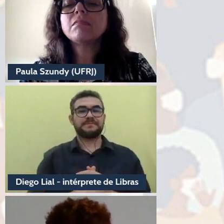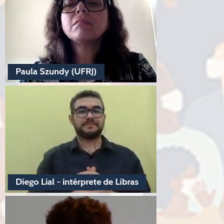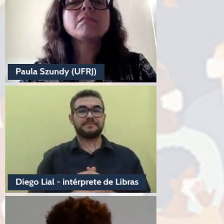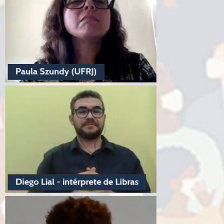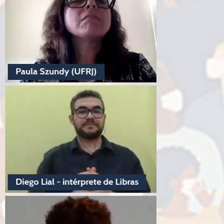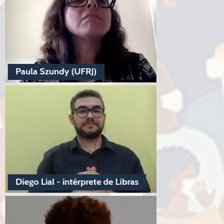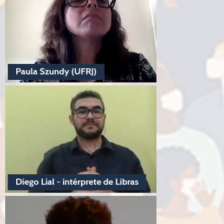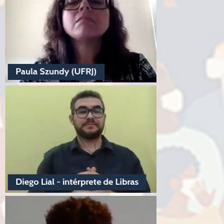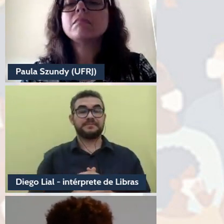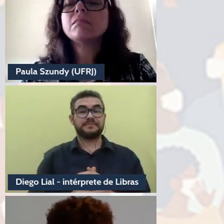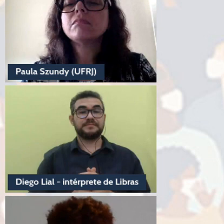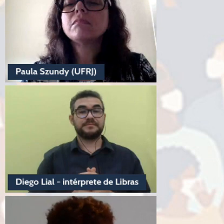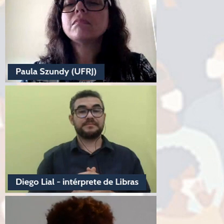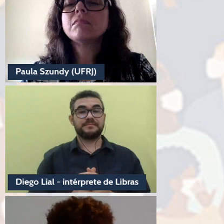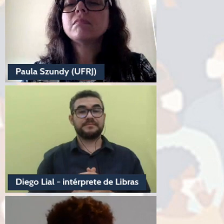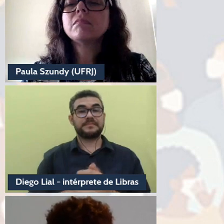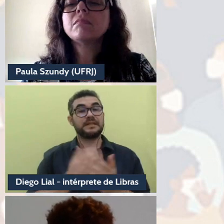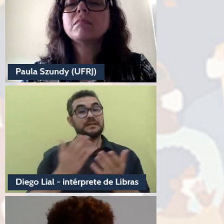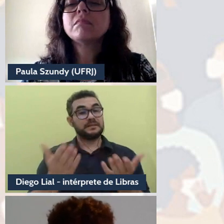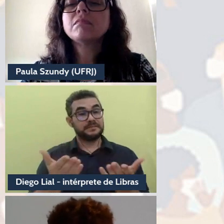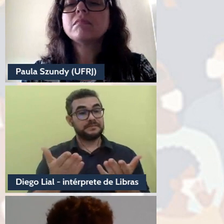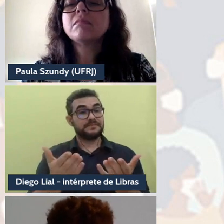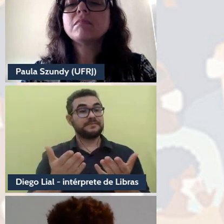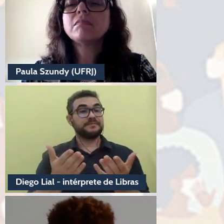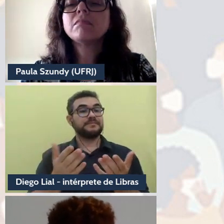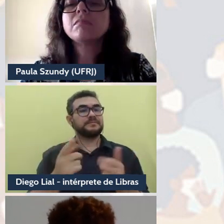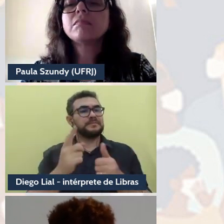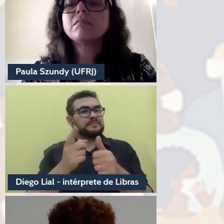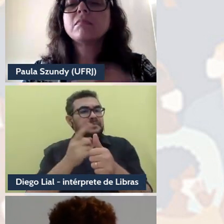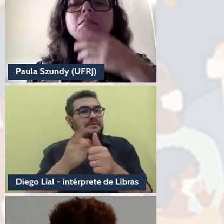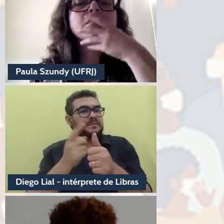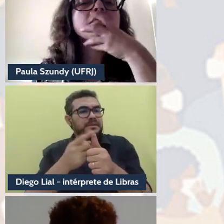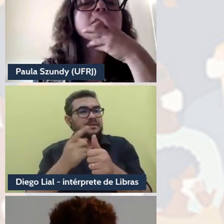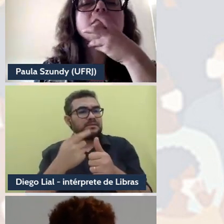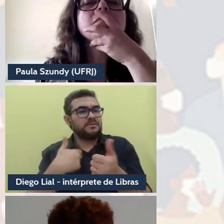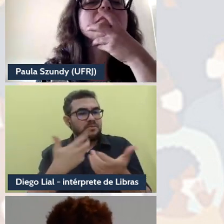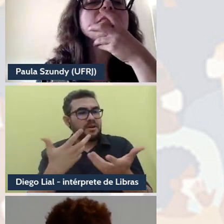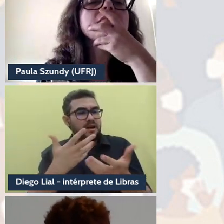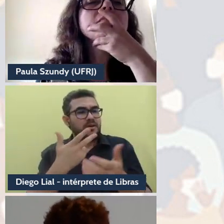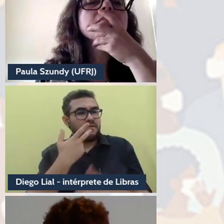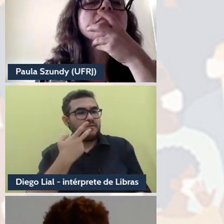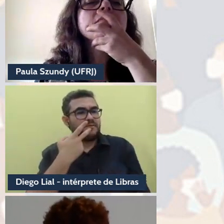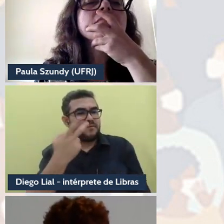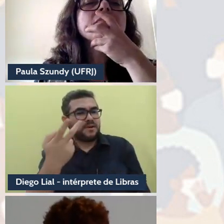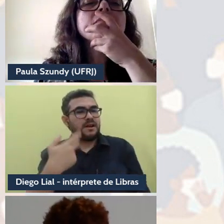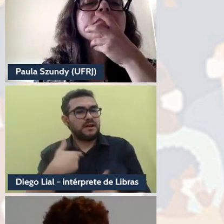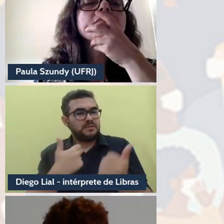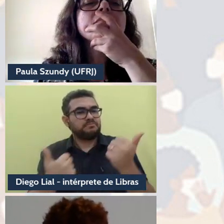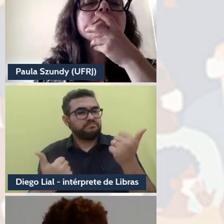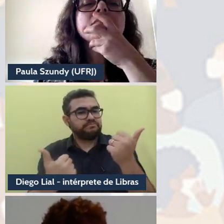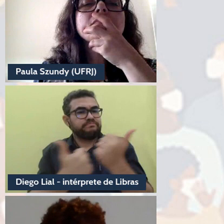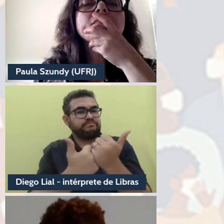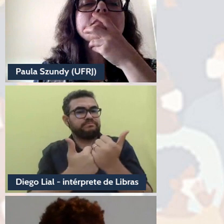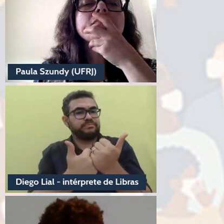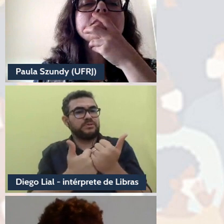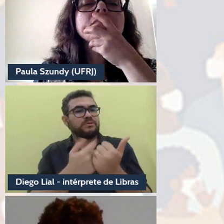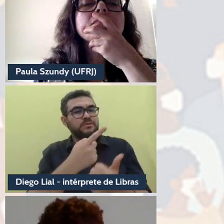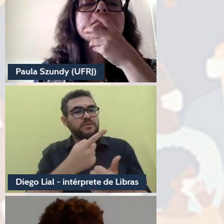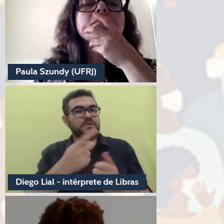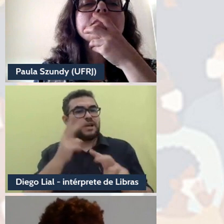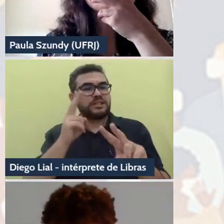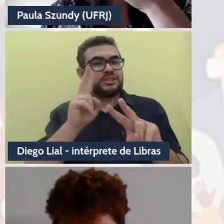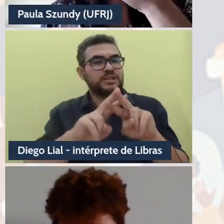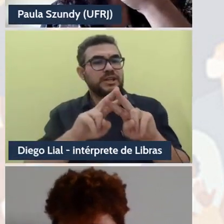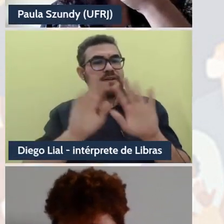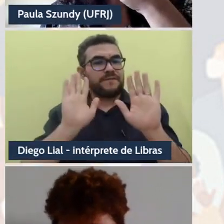de começar, propriamente, eu queria aqui manifestar meu apoio ao movimento Fique Espanhol, que foi retirado da educação básica